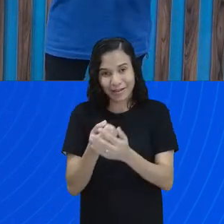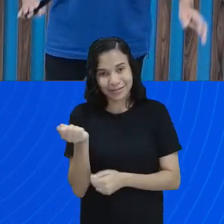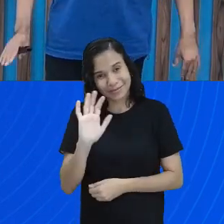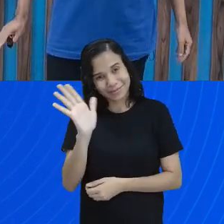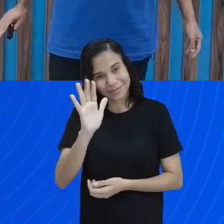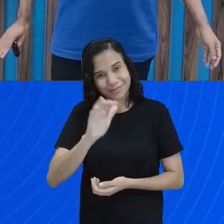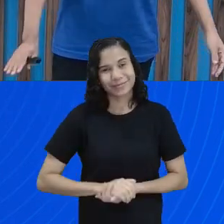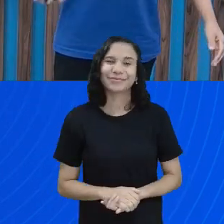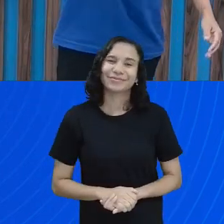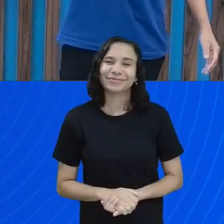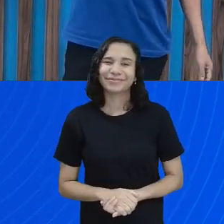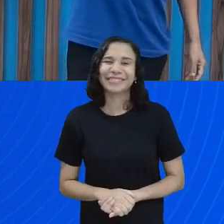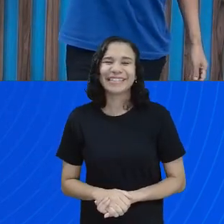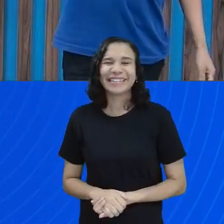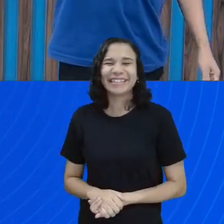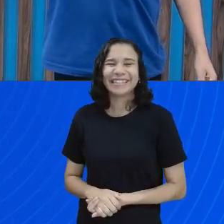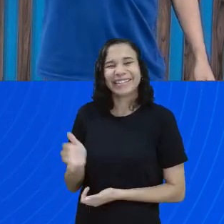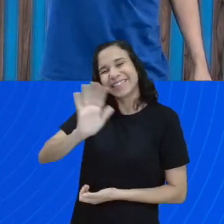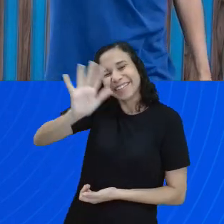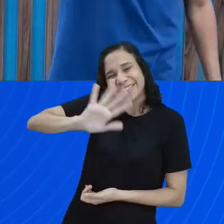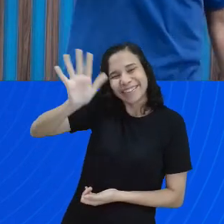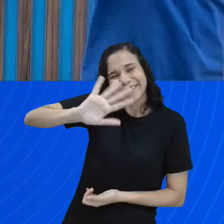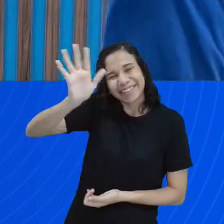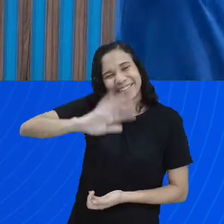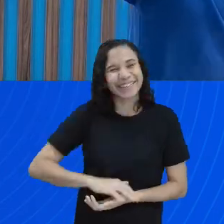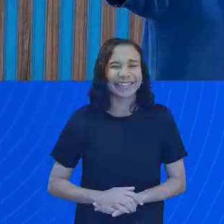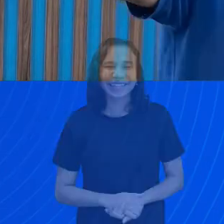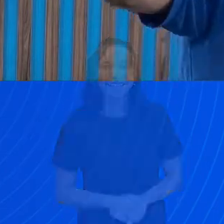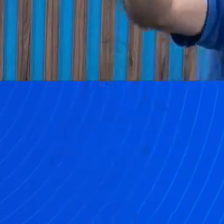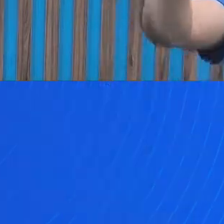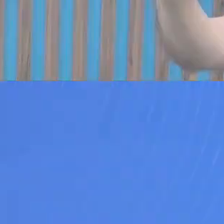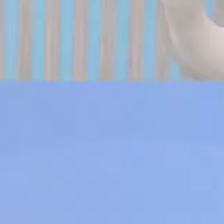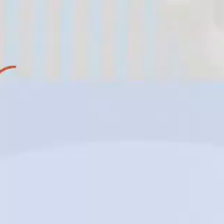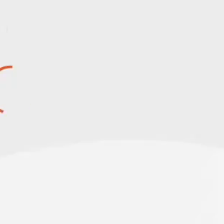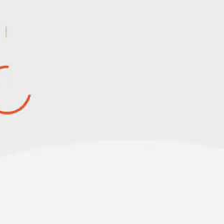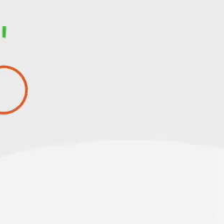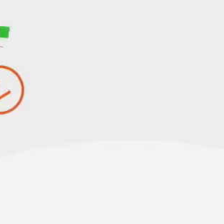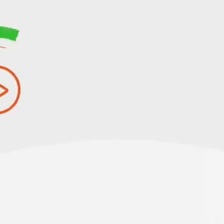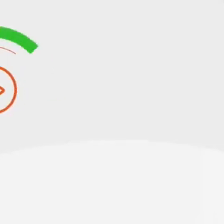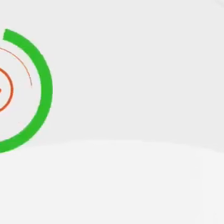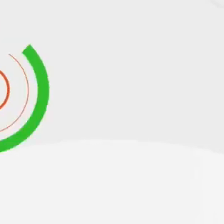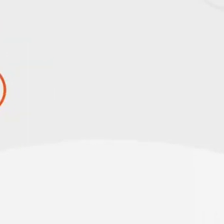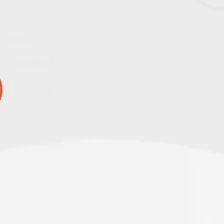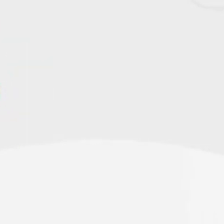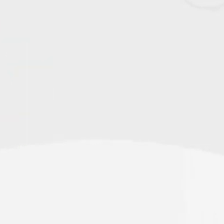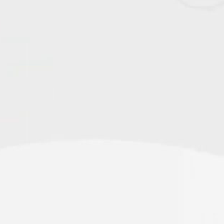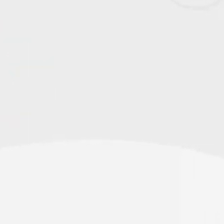capítulo. Fui! Tchau, tchau! Tchau, galerinha!